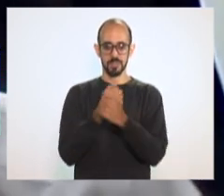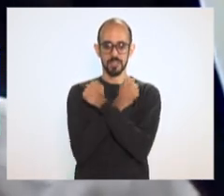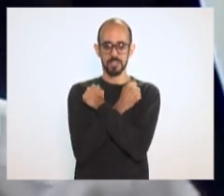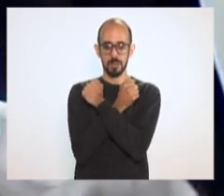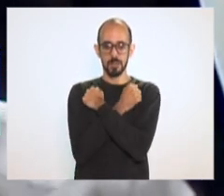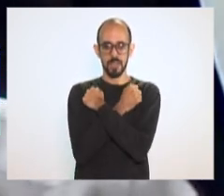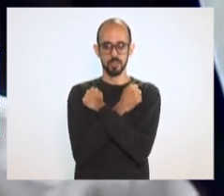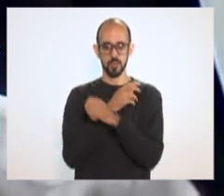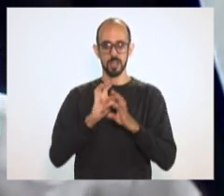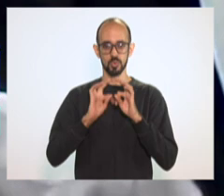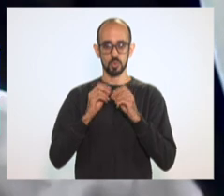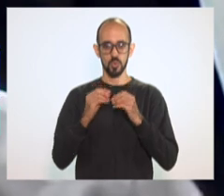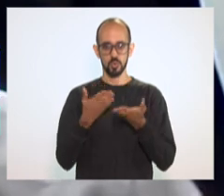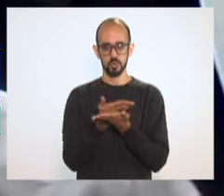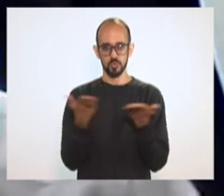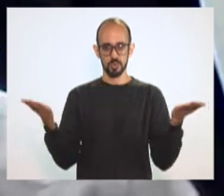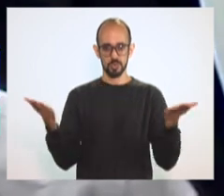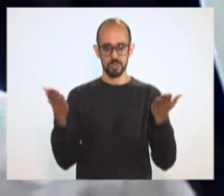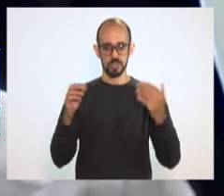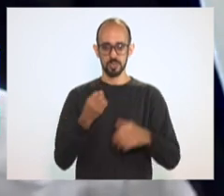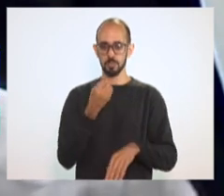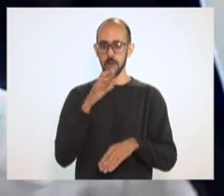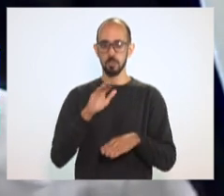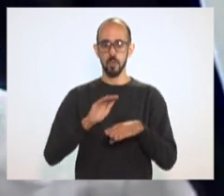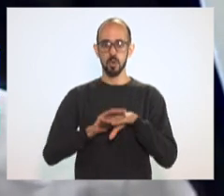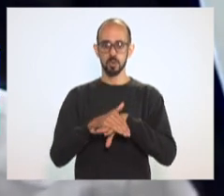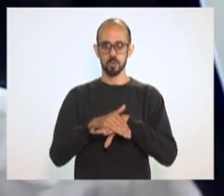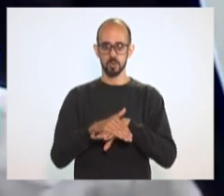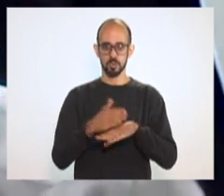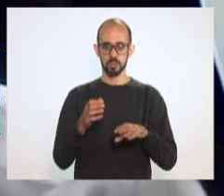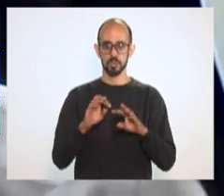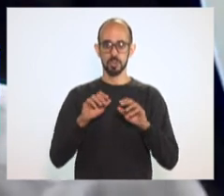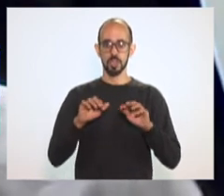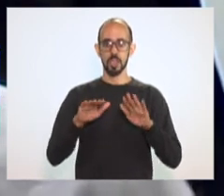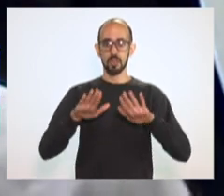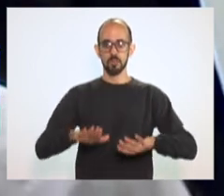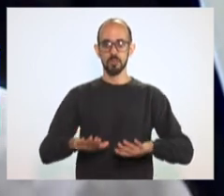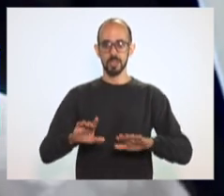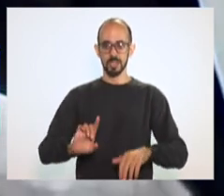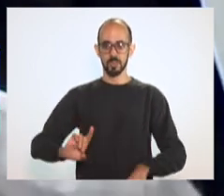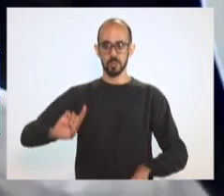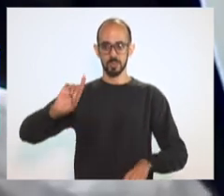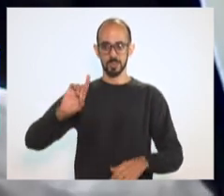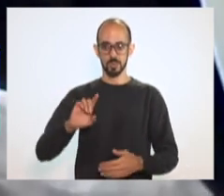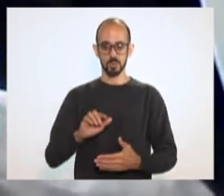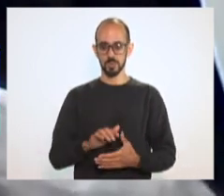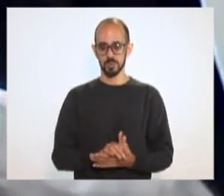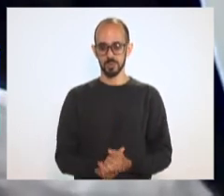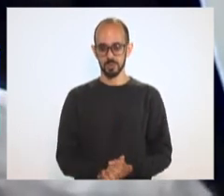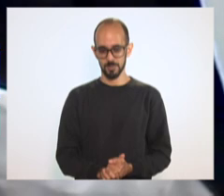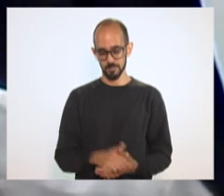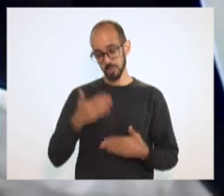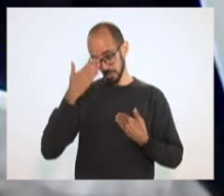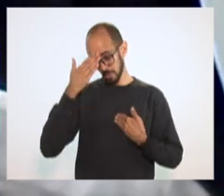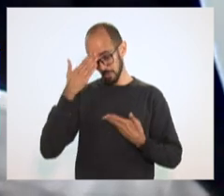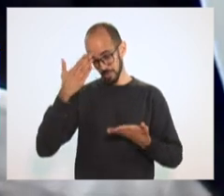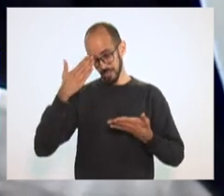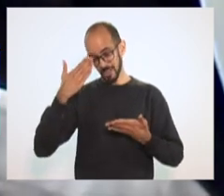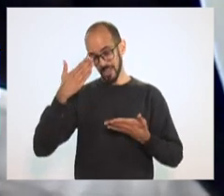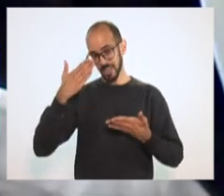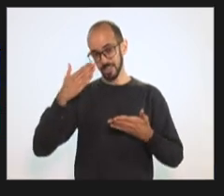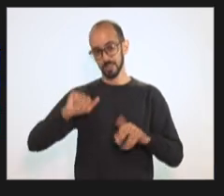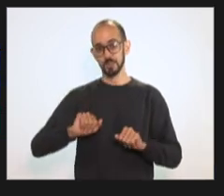todos vocês e uma boa noite que todos vocês nos assistam pela TV Alerte fiquem com Deus Presidenta muito obrigado pelas considerações e pela